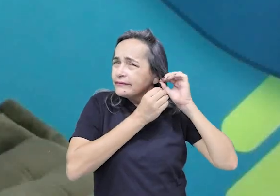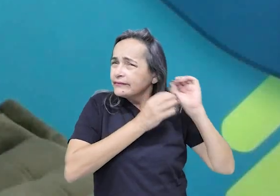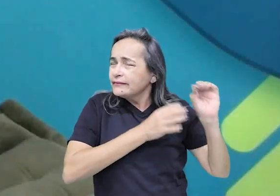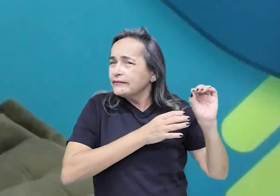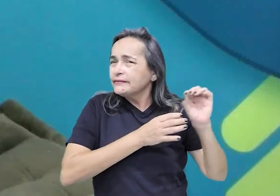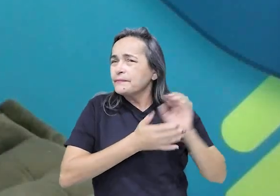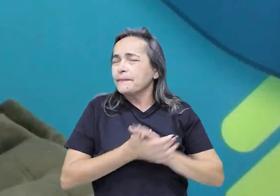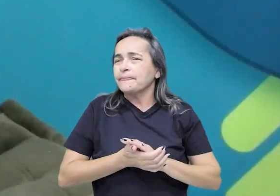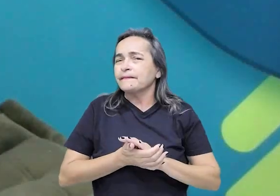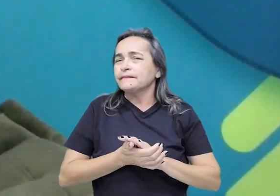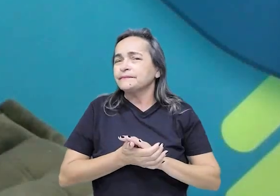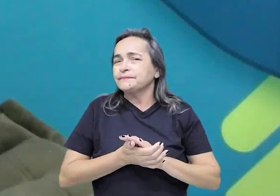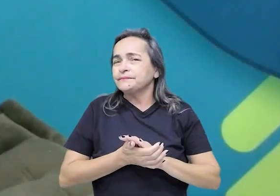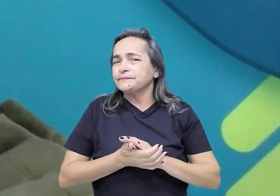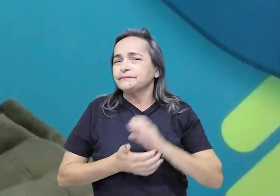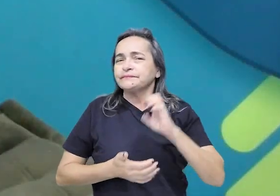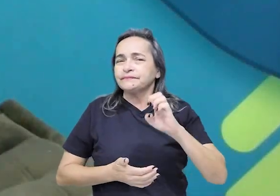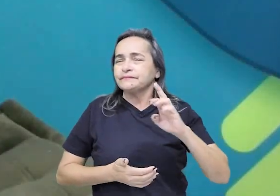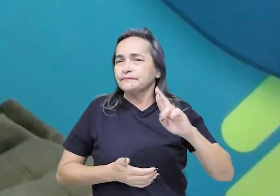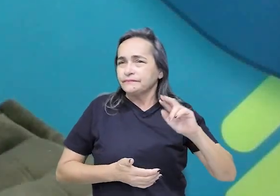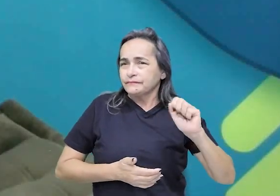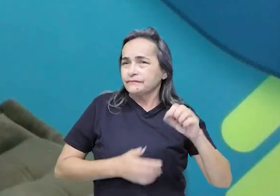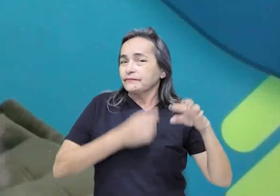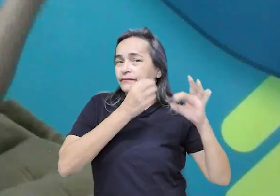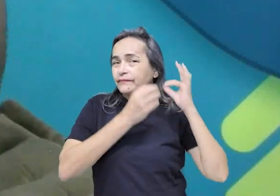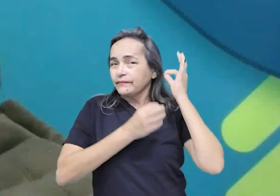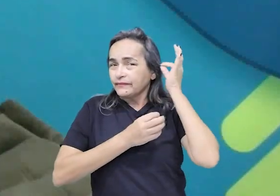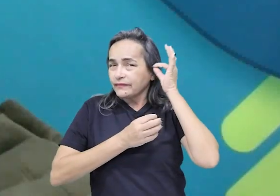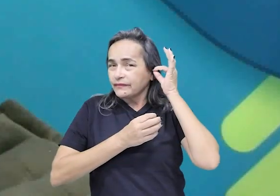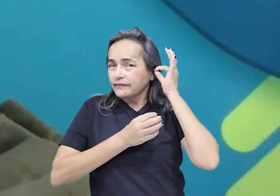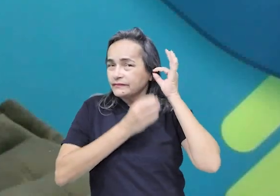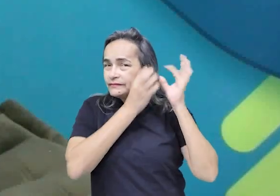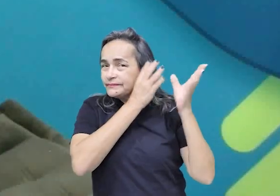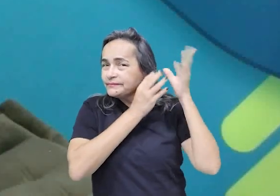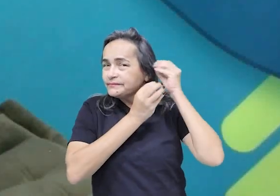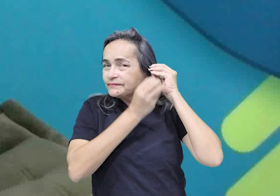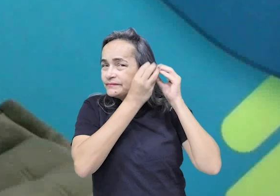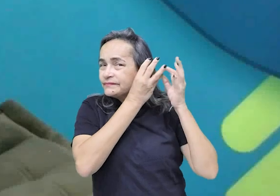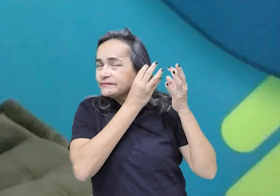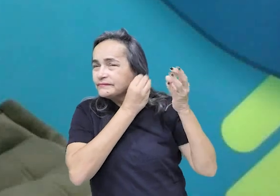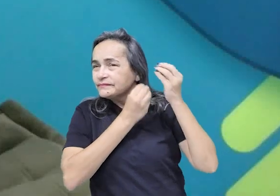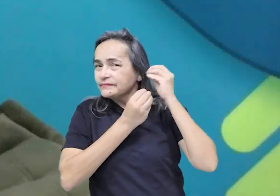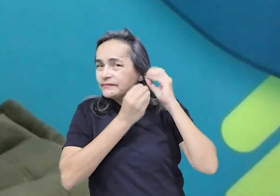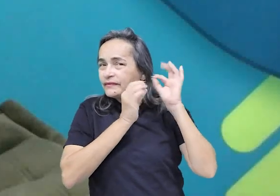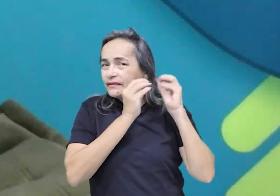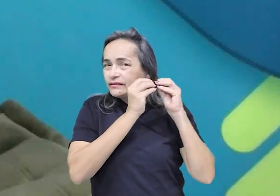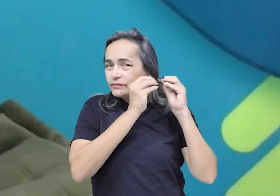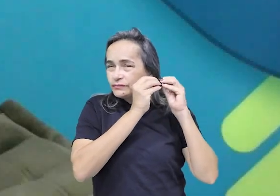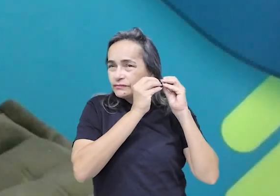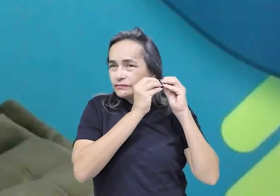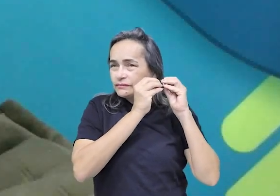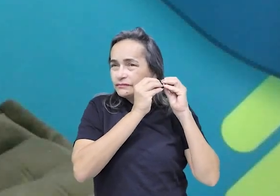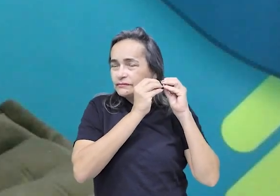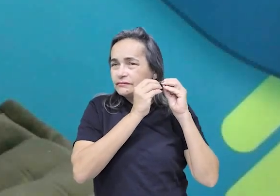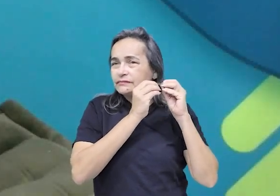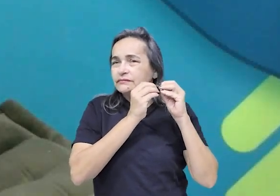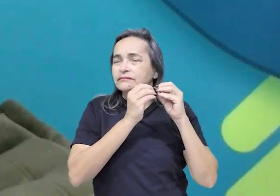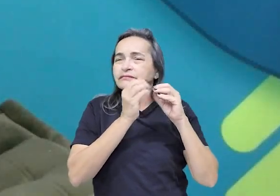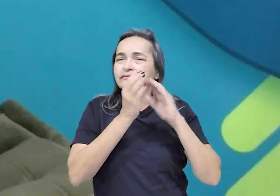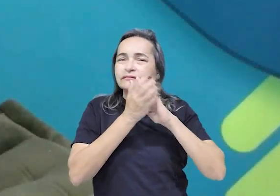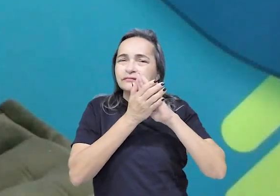cera está aqui envolvendo esse conduto e à medida que as coisas vão se grudando nela, ela